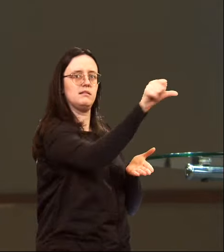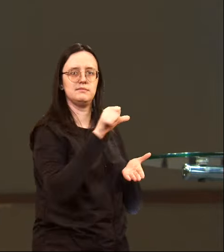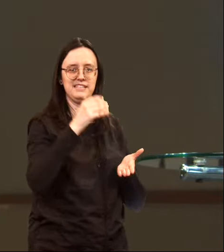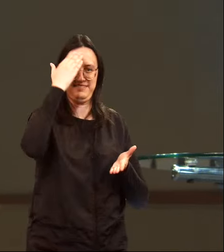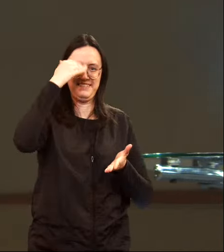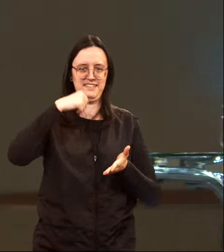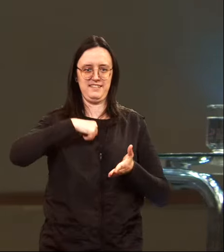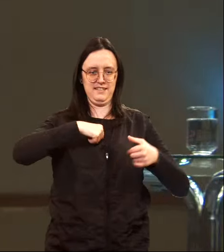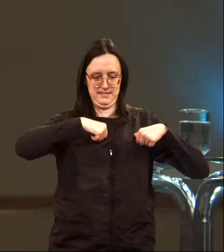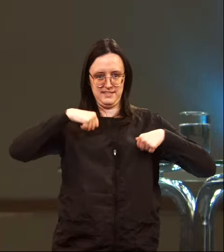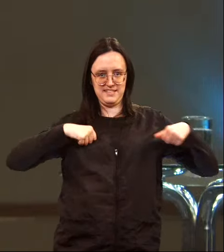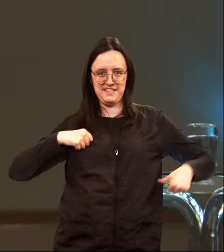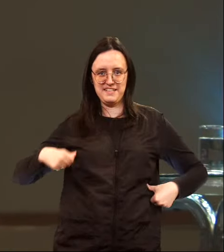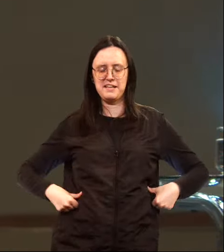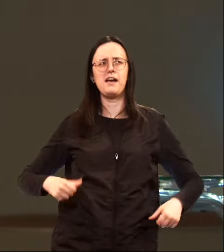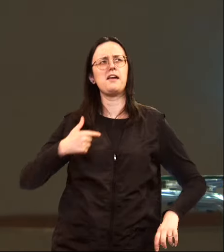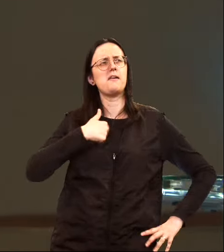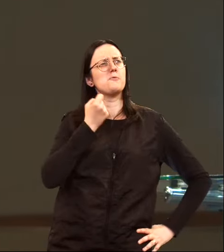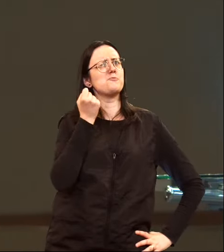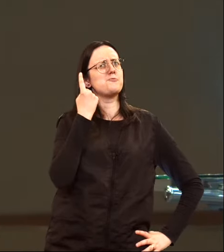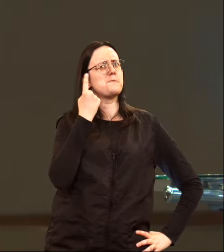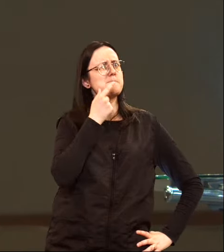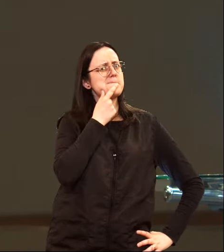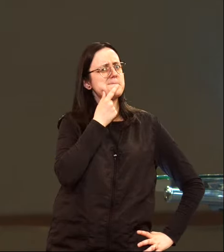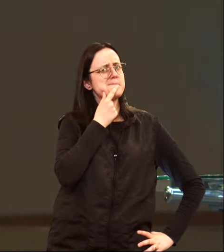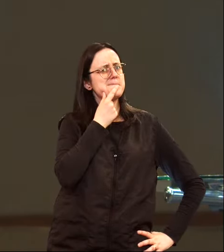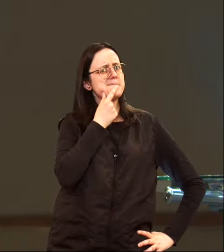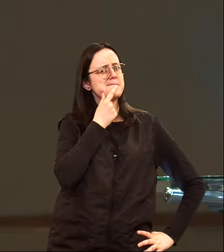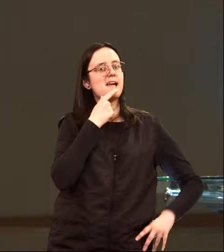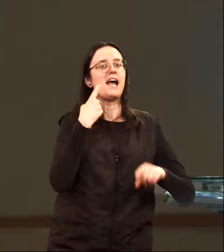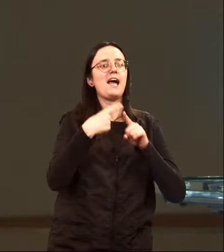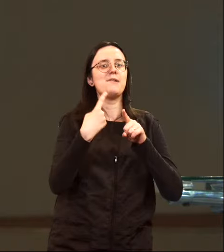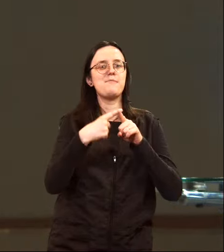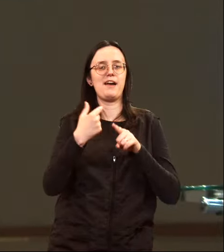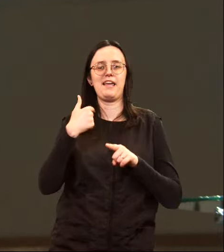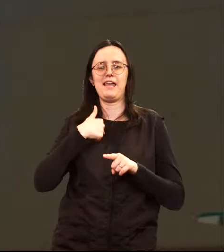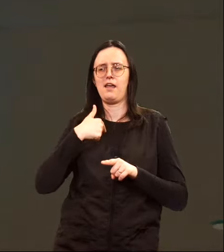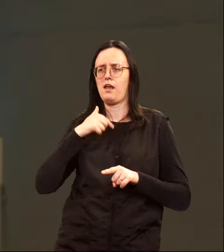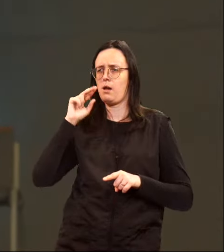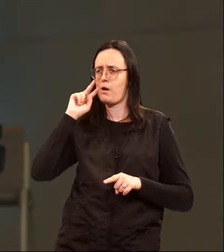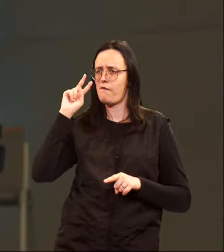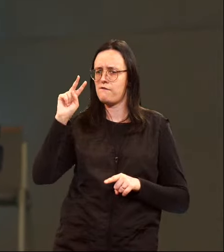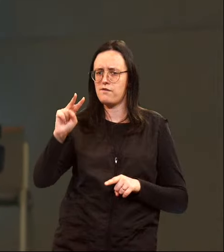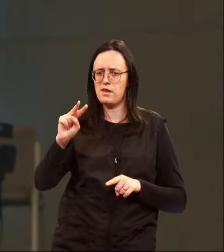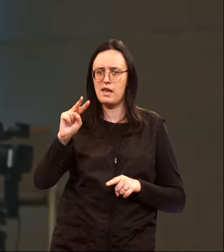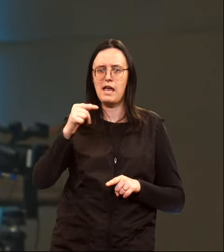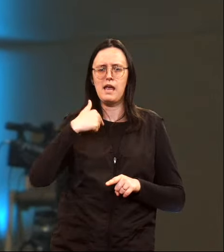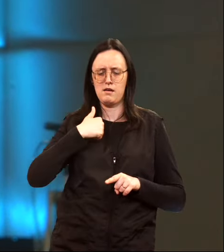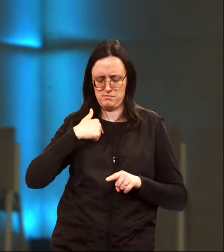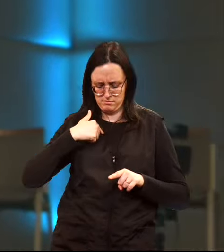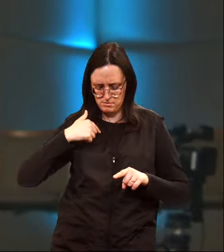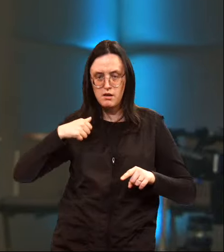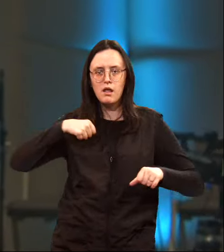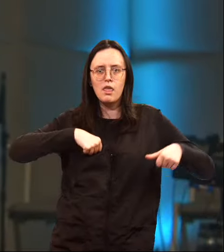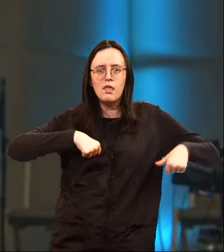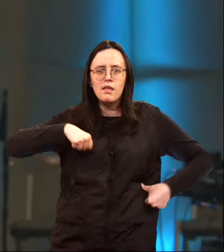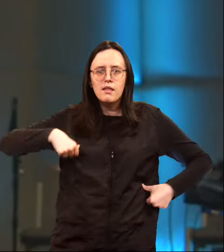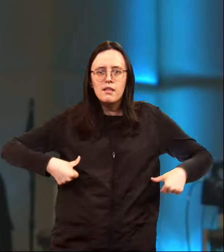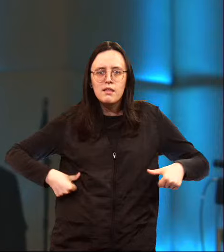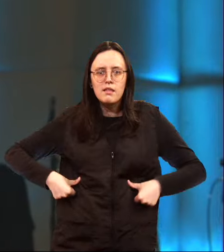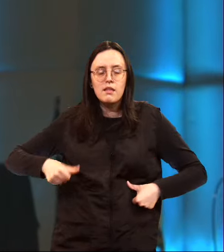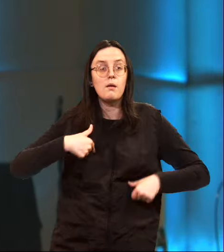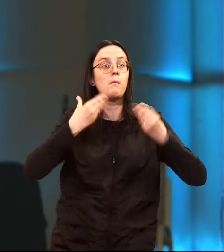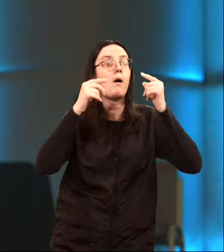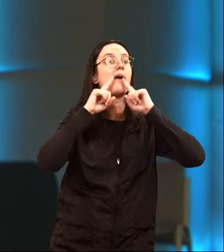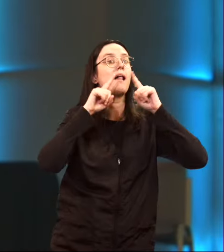pessoa. E eu achei tão interessante o que aconteceu. Uma hora eu estava na fila, quando eu vi, como é que eu reclamei, me puseram o adesivo do